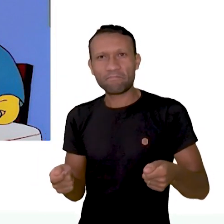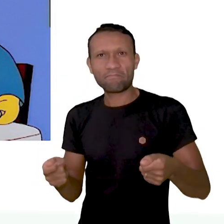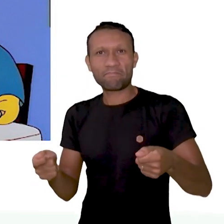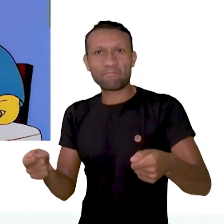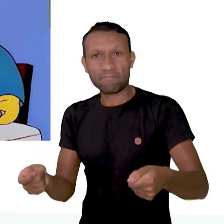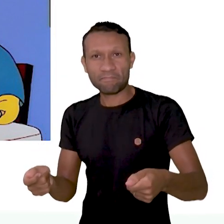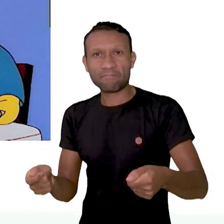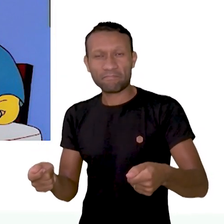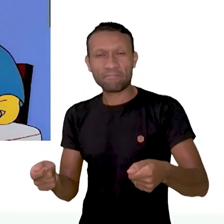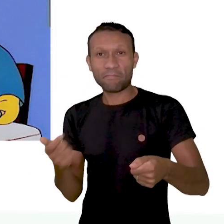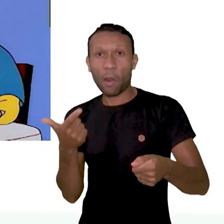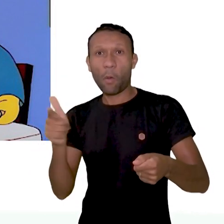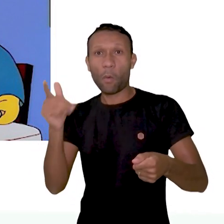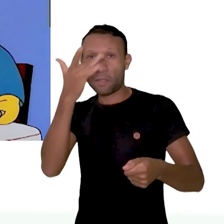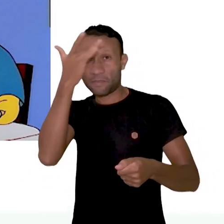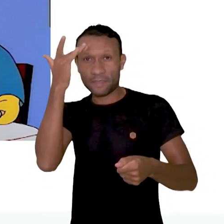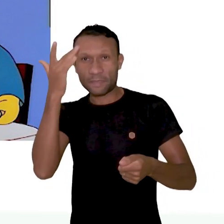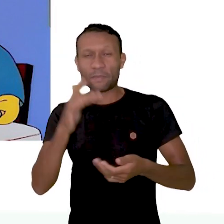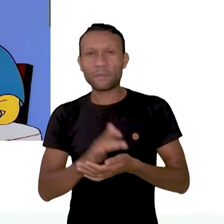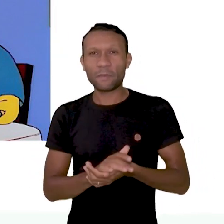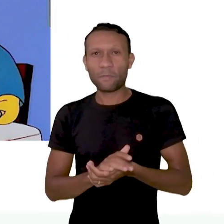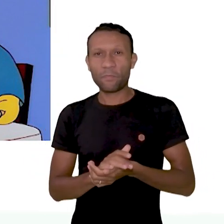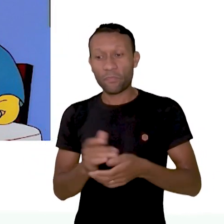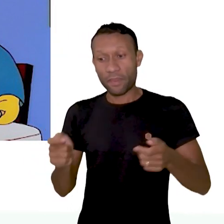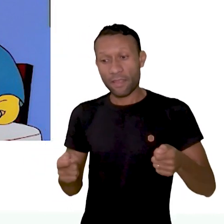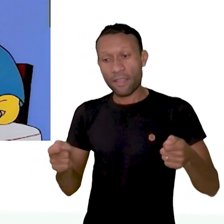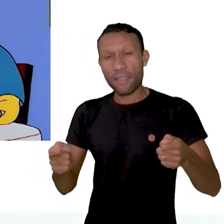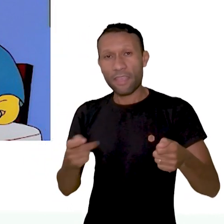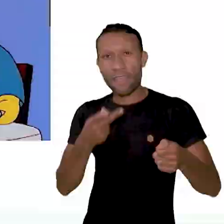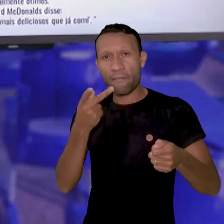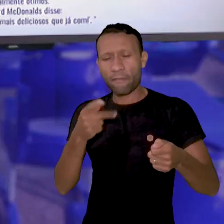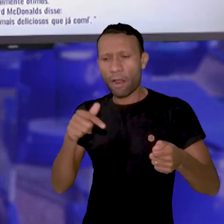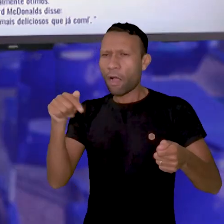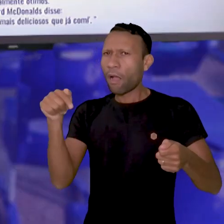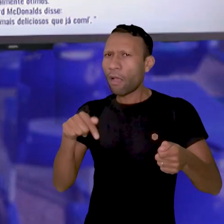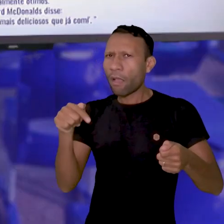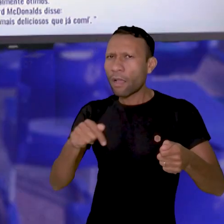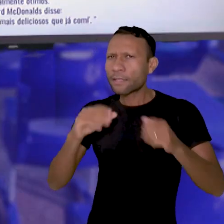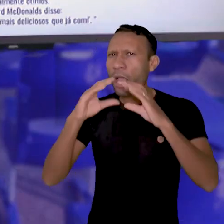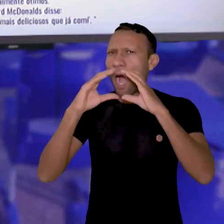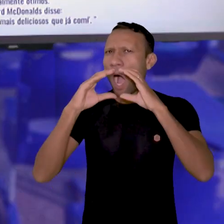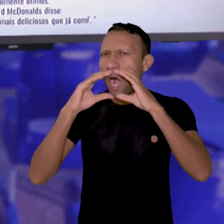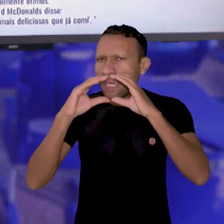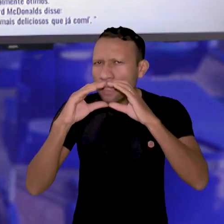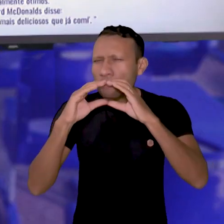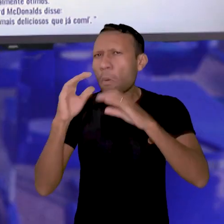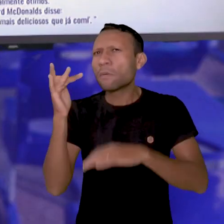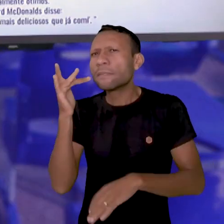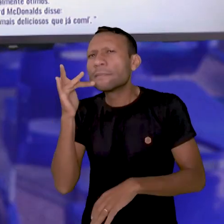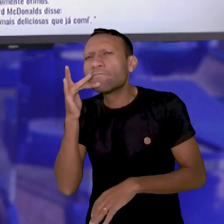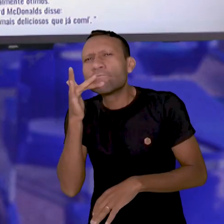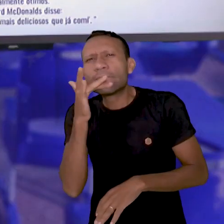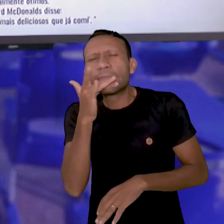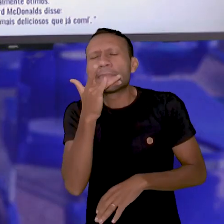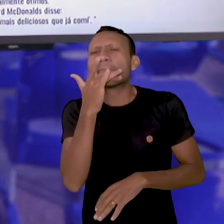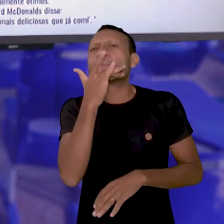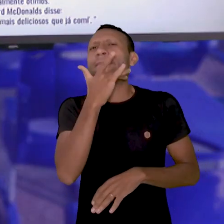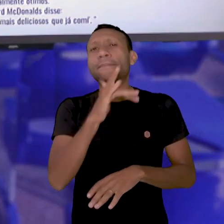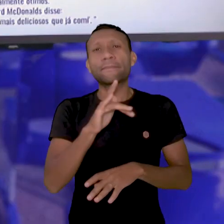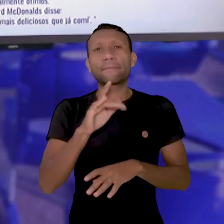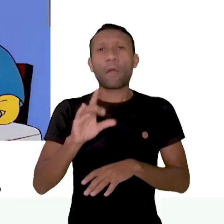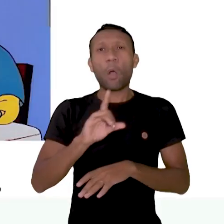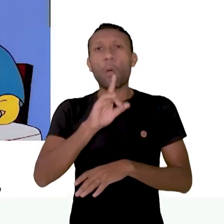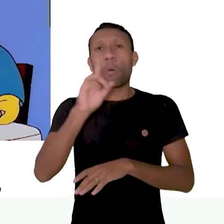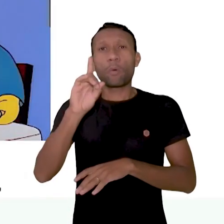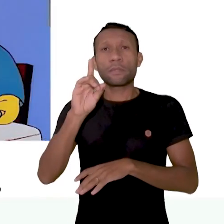outra pessoa, para um outro senhor. E a fala dele é o seguinte: esses hambúrgueres são realmente ótimos. Certa vez,